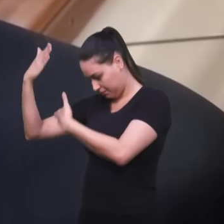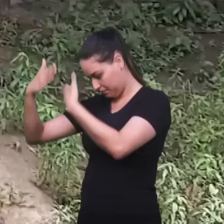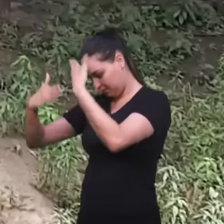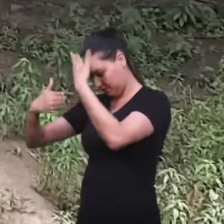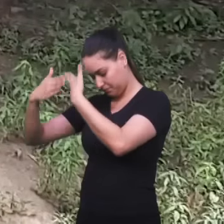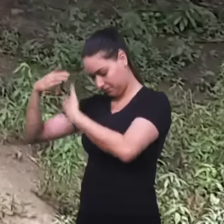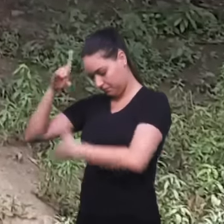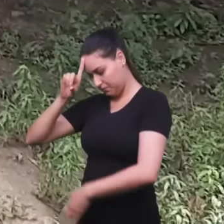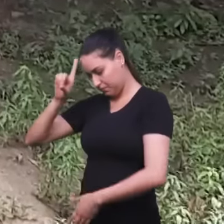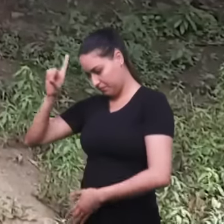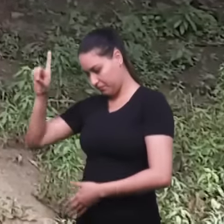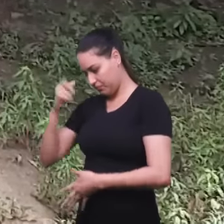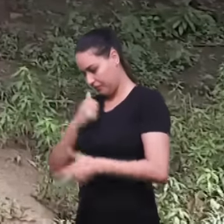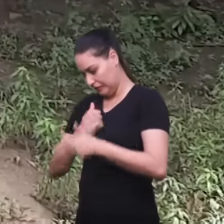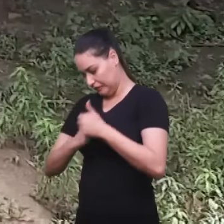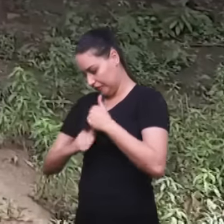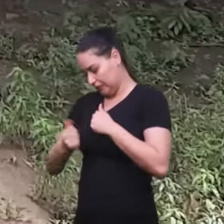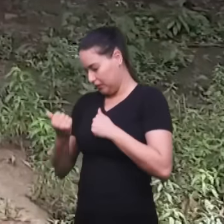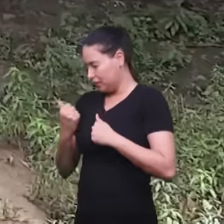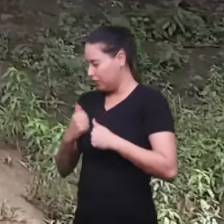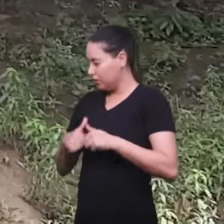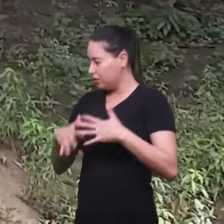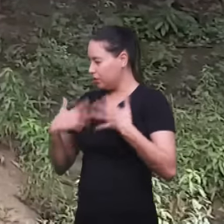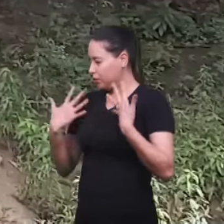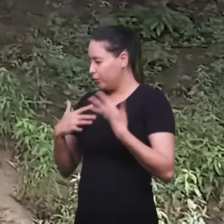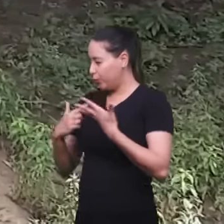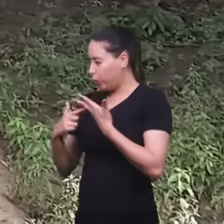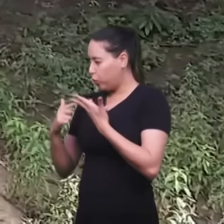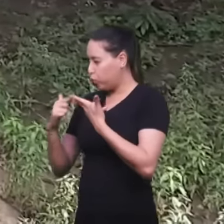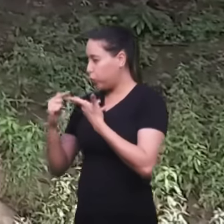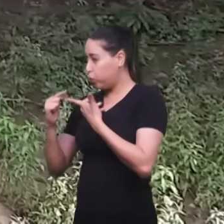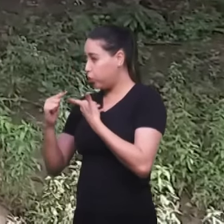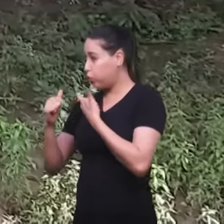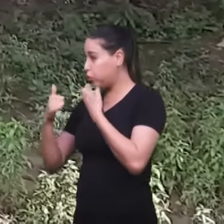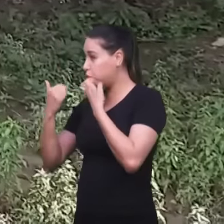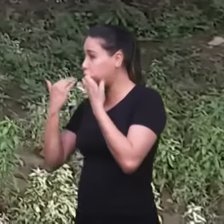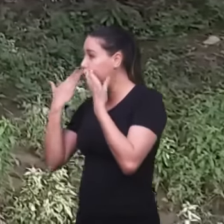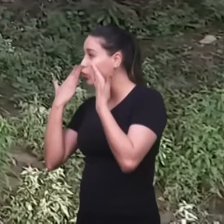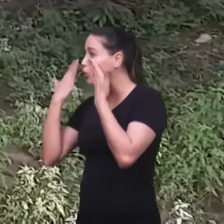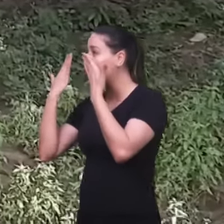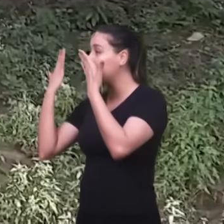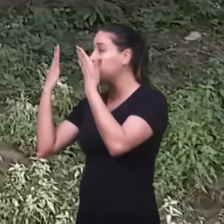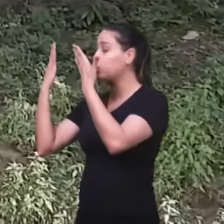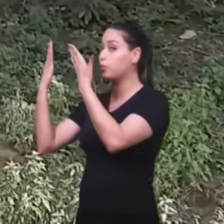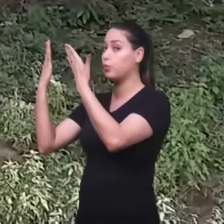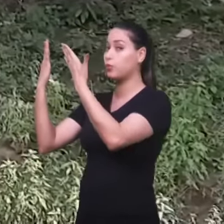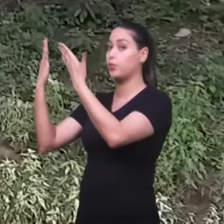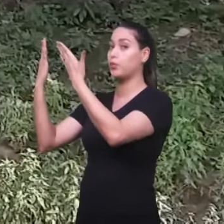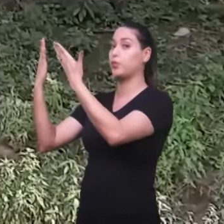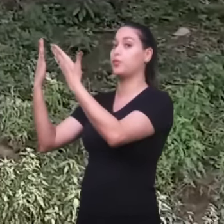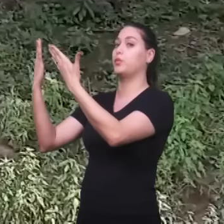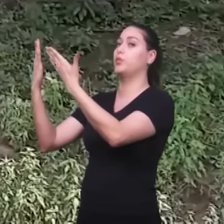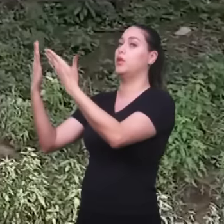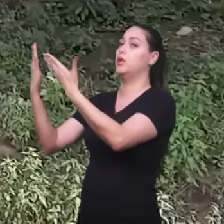Já te dei a da minha esposa